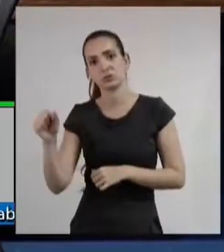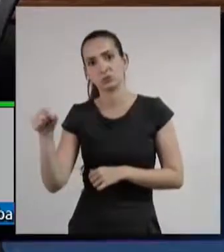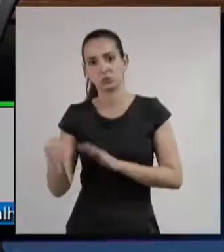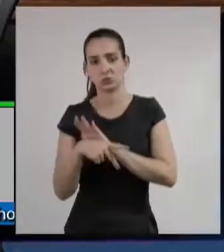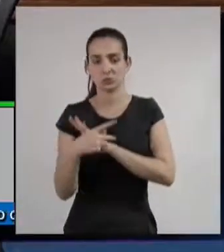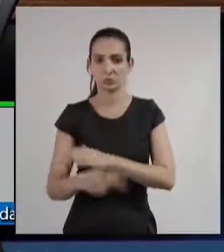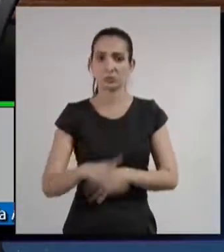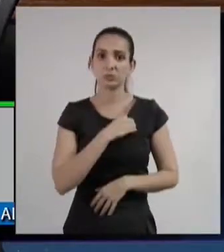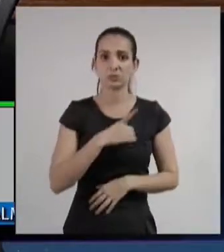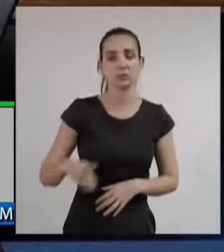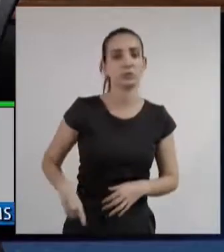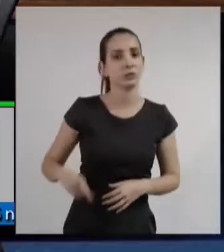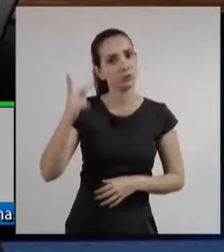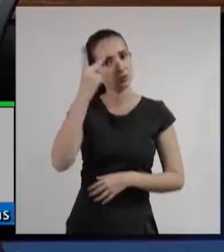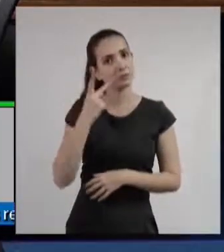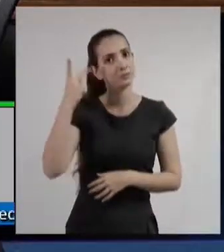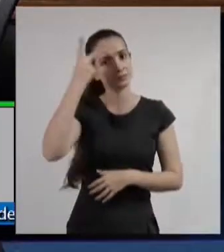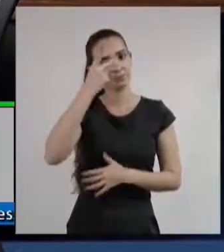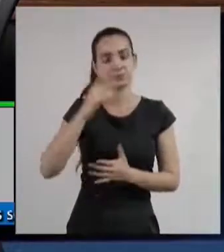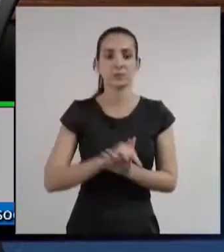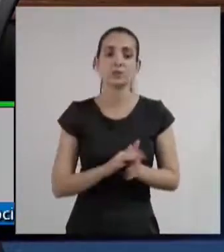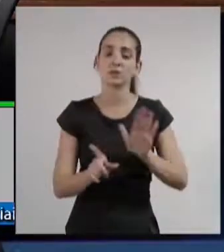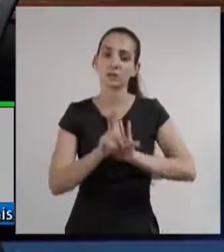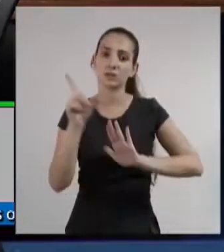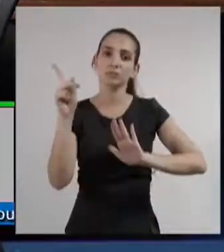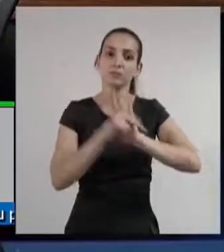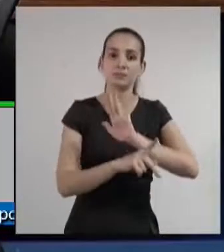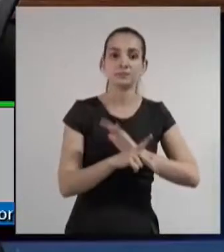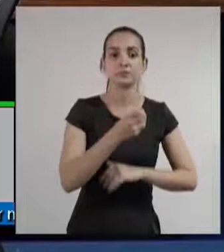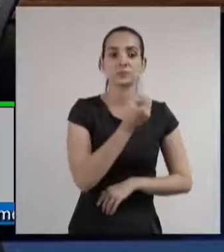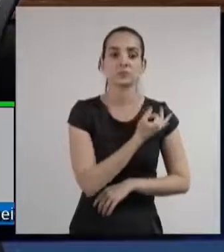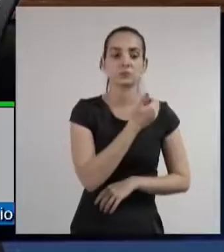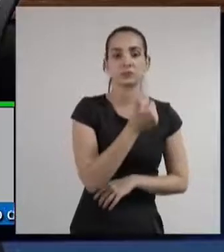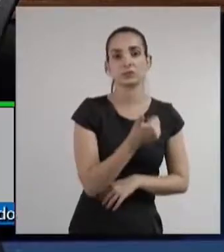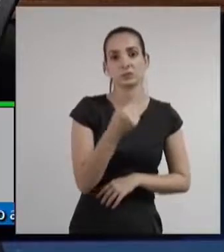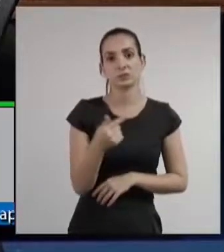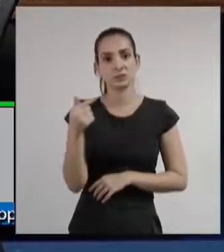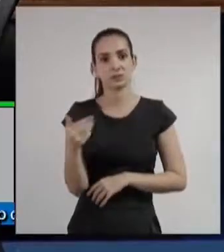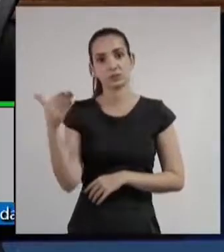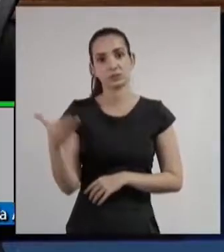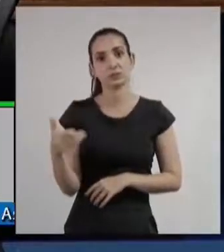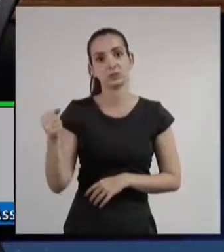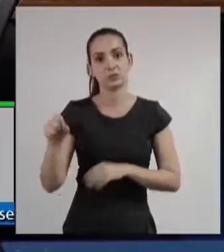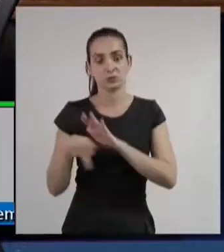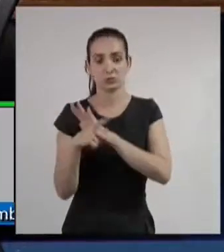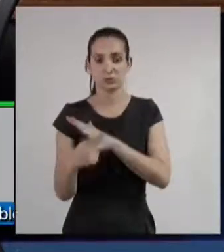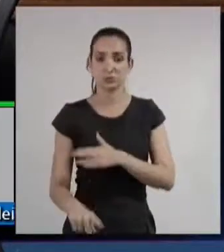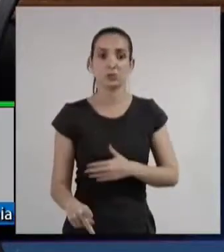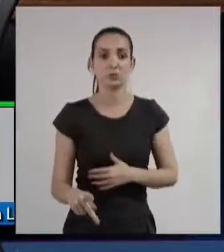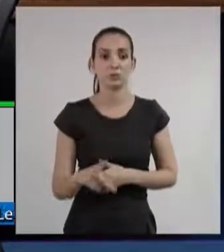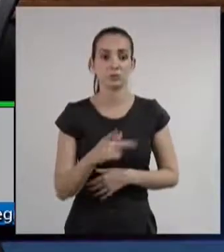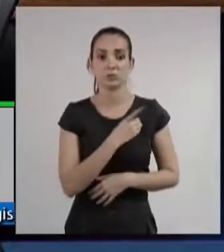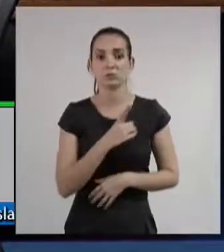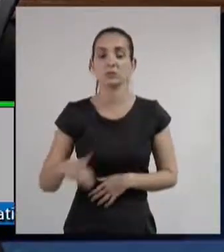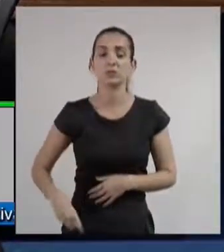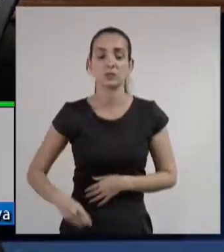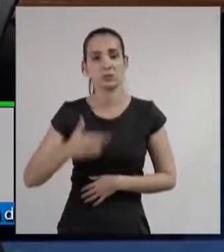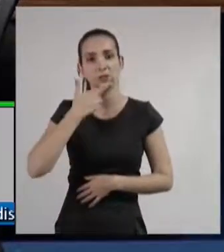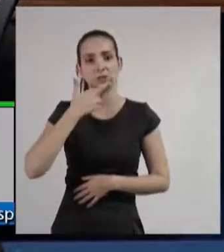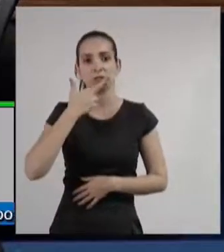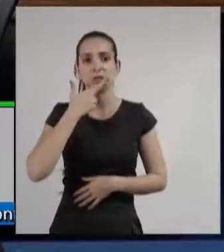de autoria do deputado Maurício Picarelli. Projeto de lei número 177, 2018, de autoria do deputado Renato